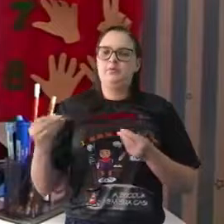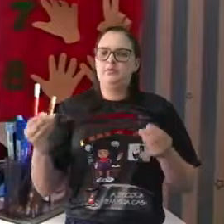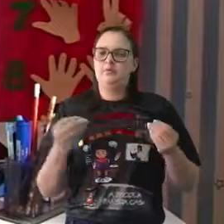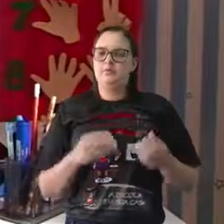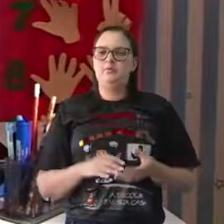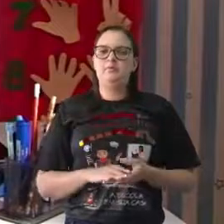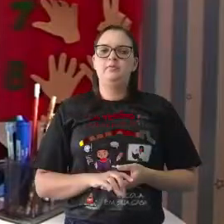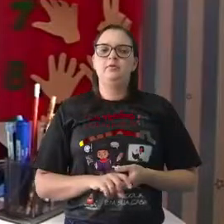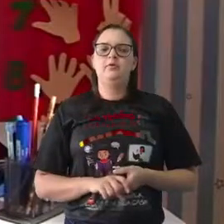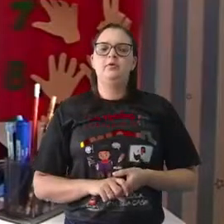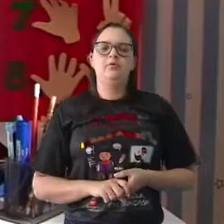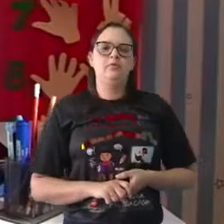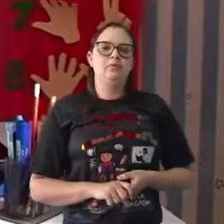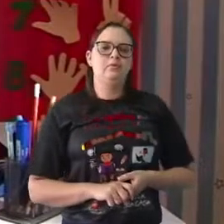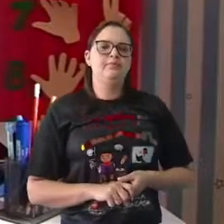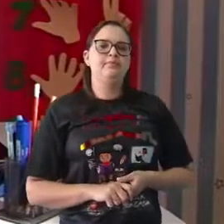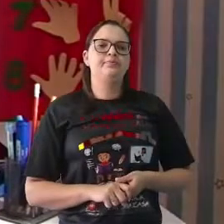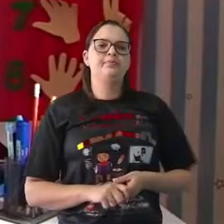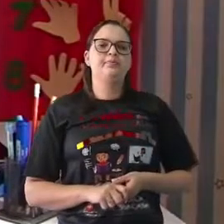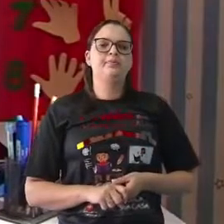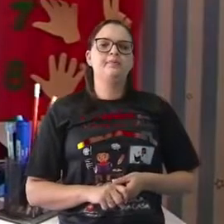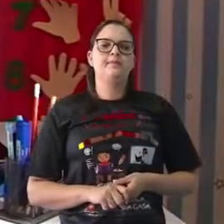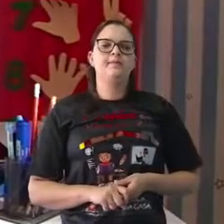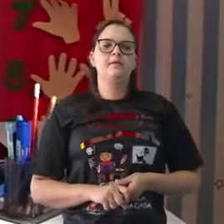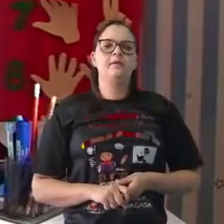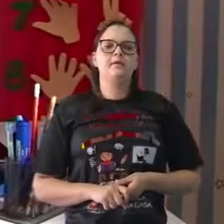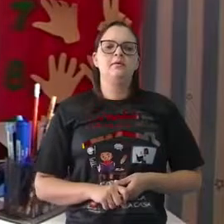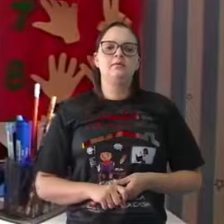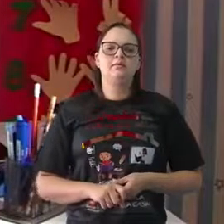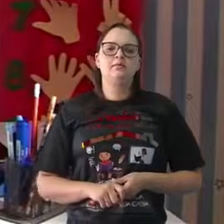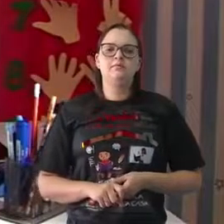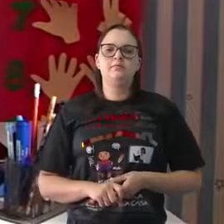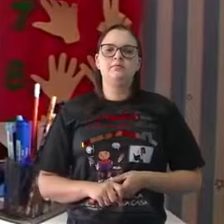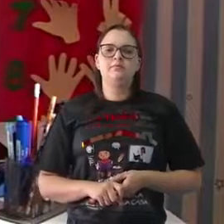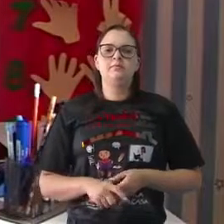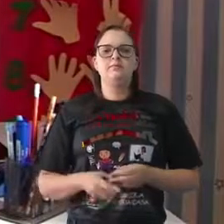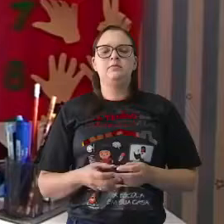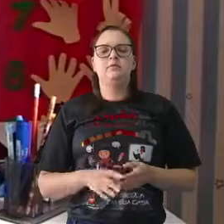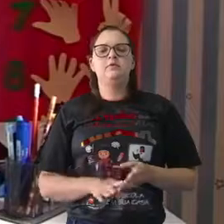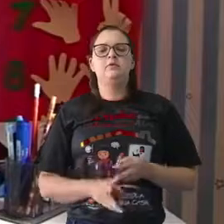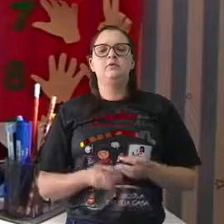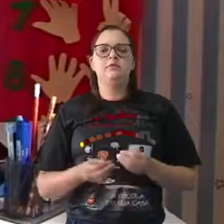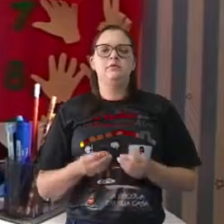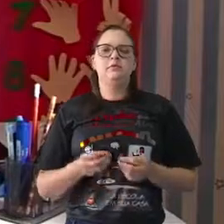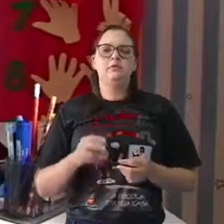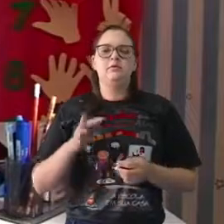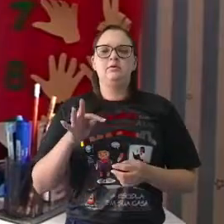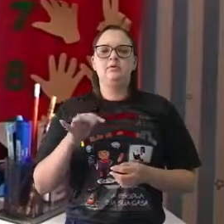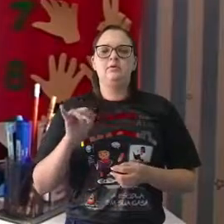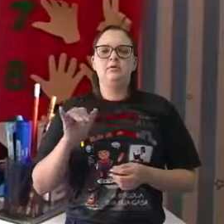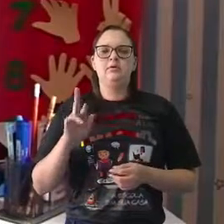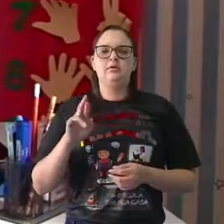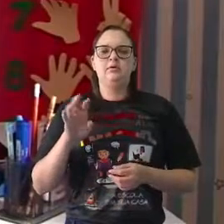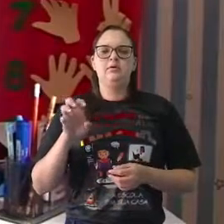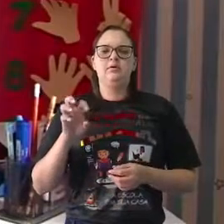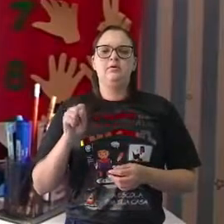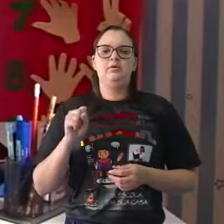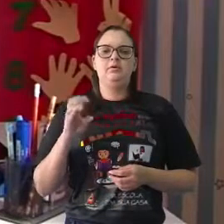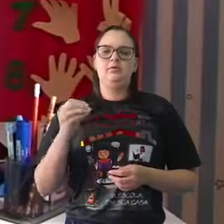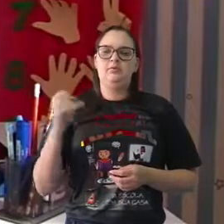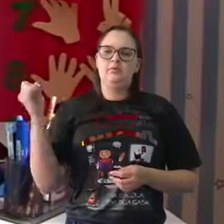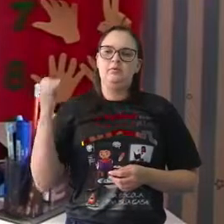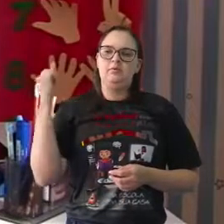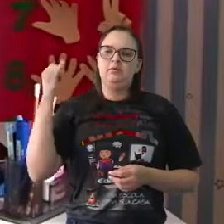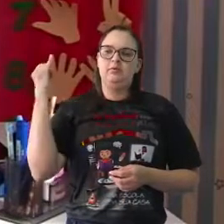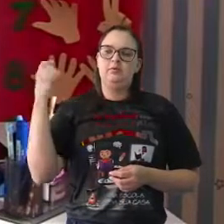menor quantidade do que o necessário. Então, a tireoide, ela tem esse papel muito importante no metabolismo do